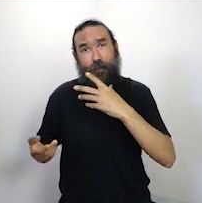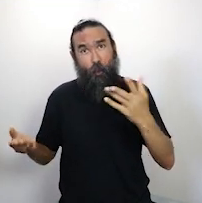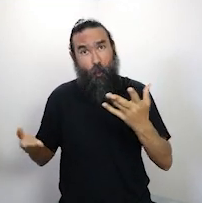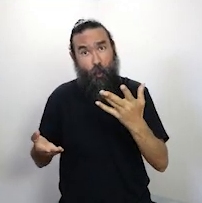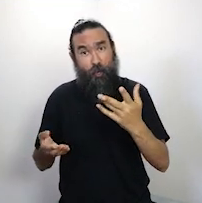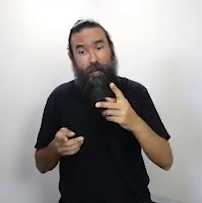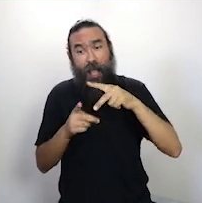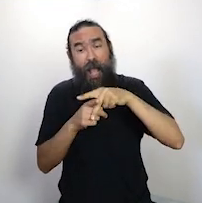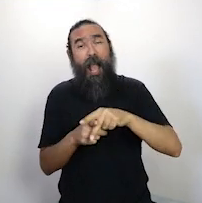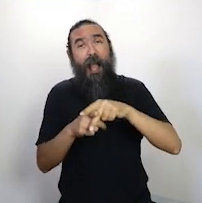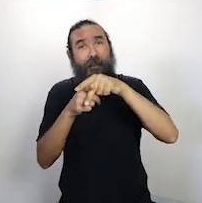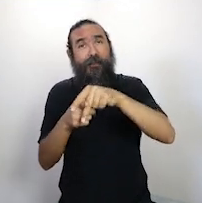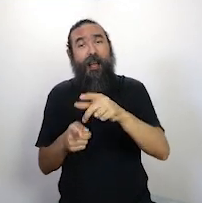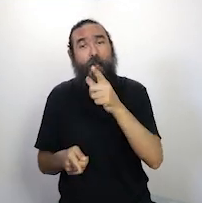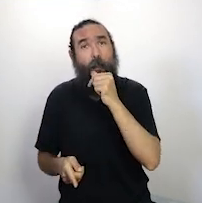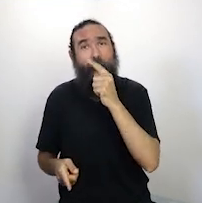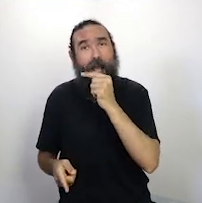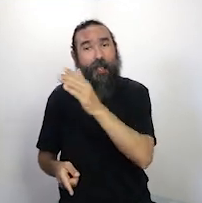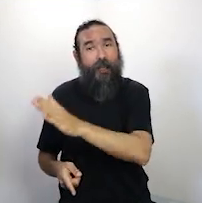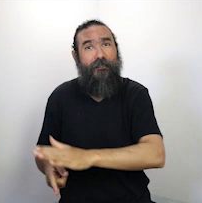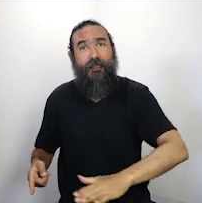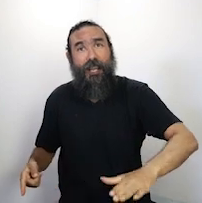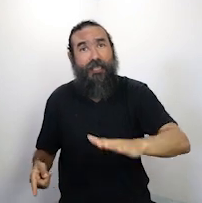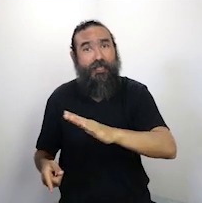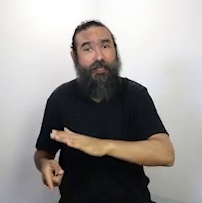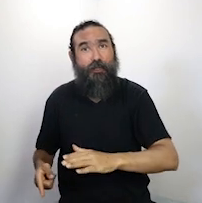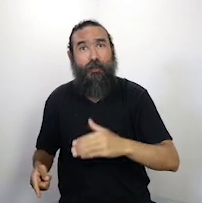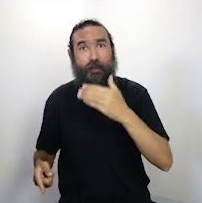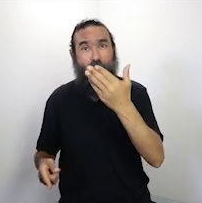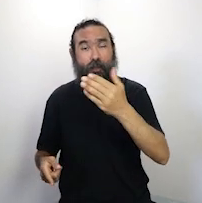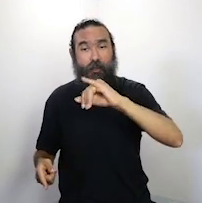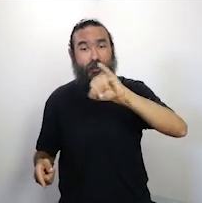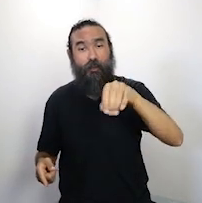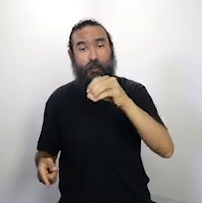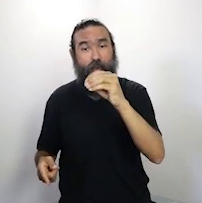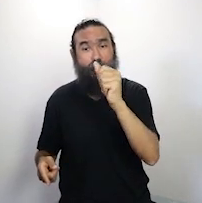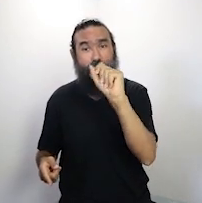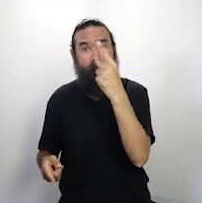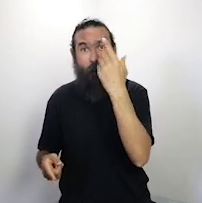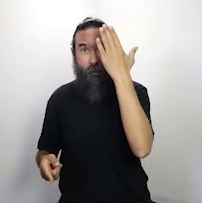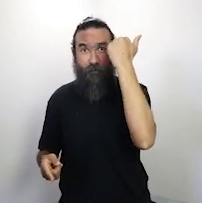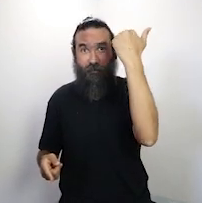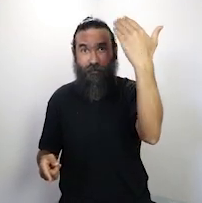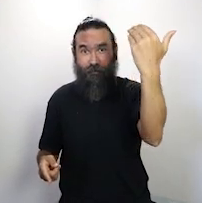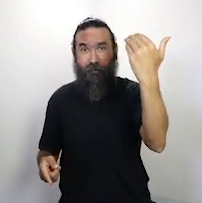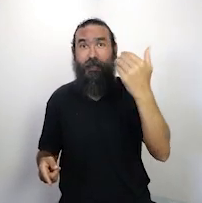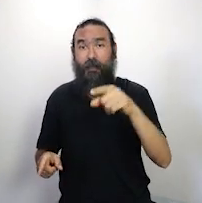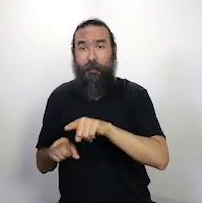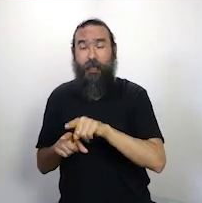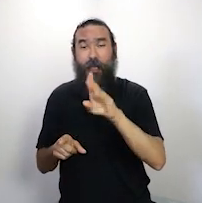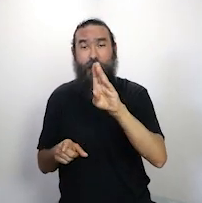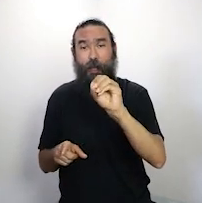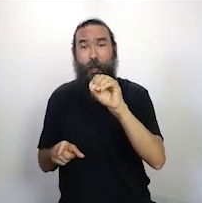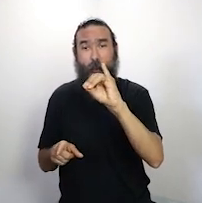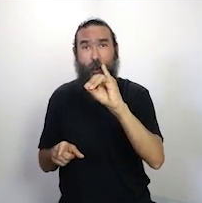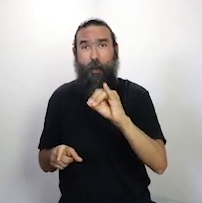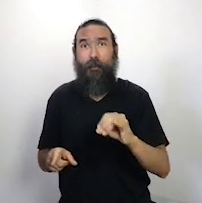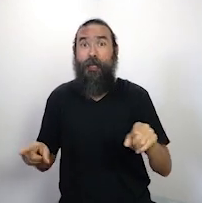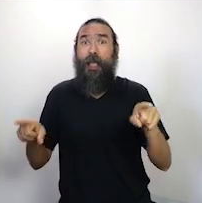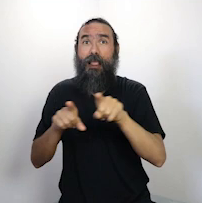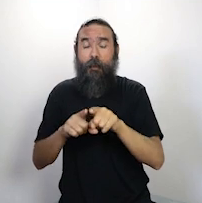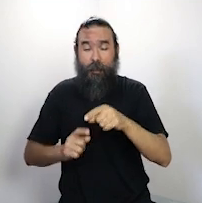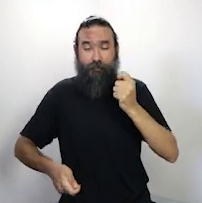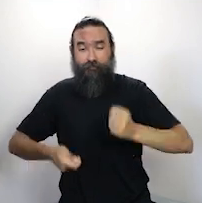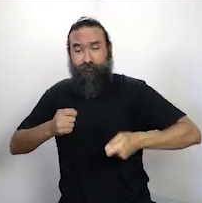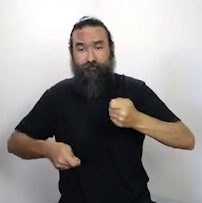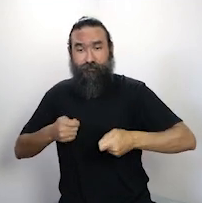Cavalo Marinho Infantil, Sementes do Mestre João do Boi, e a gente também tem o Baque Mulher da Chapada dos Veadeiros. Ele tem sede em Alto